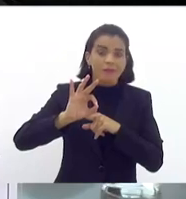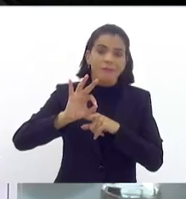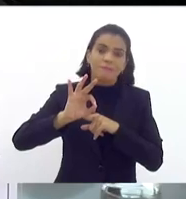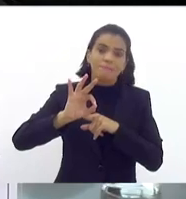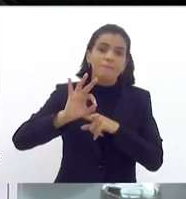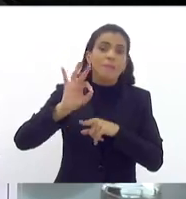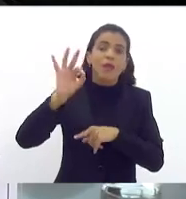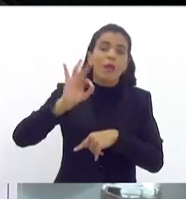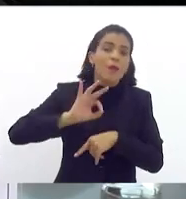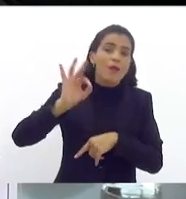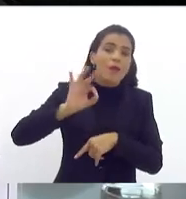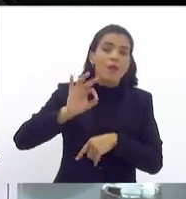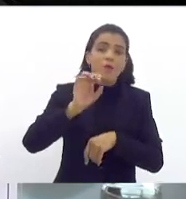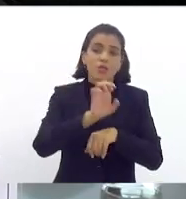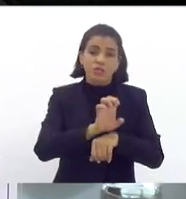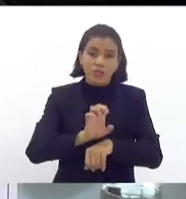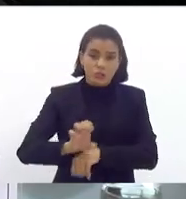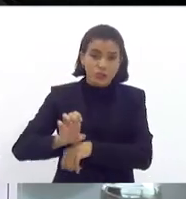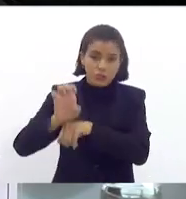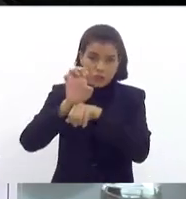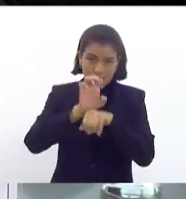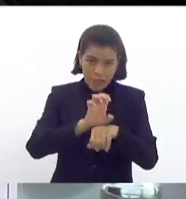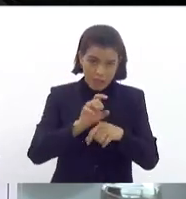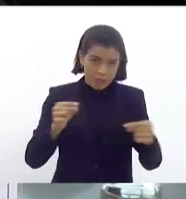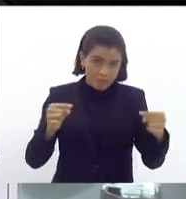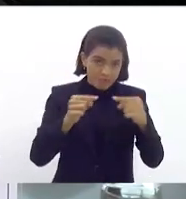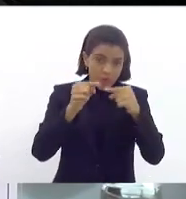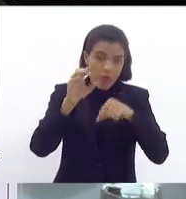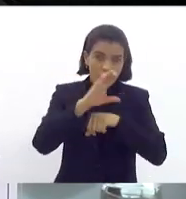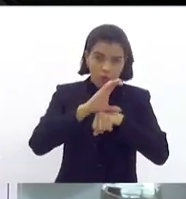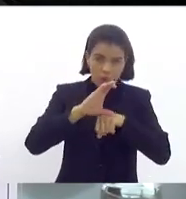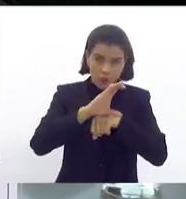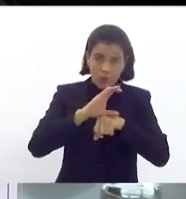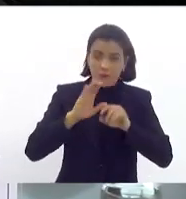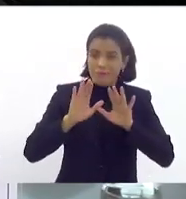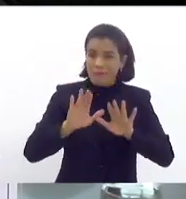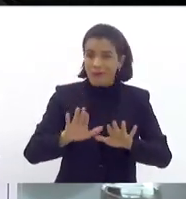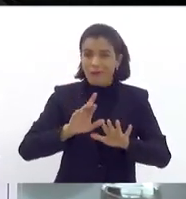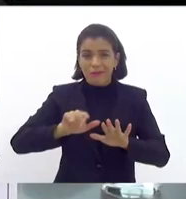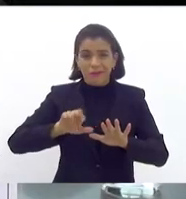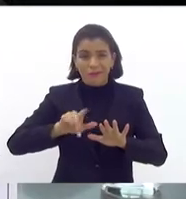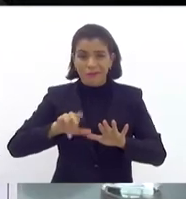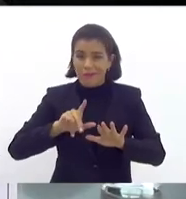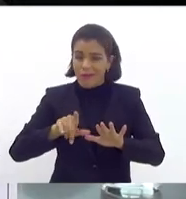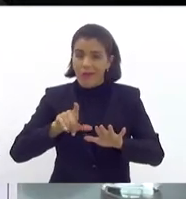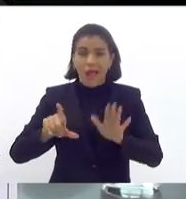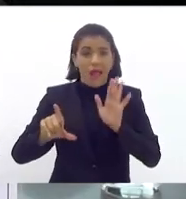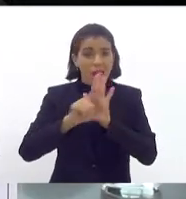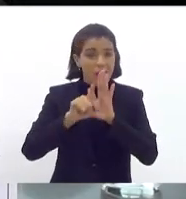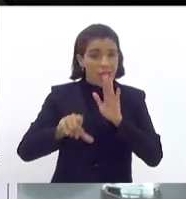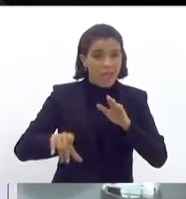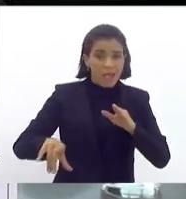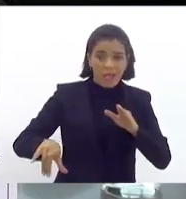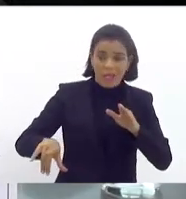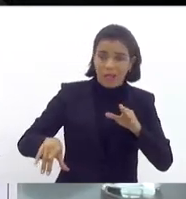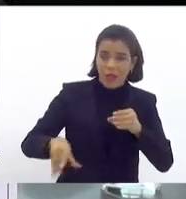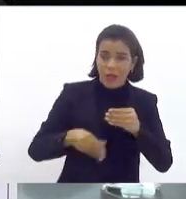é possível o Estado fazê-la pela Constituição, mas não é perante a lei complementar